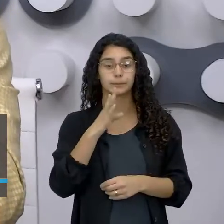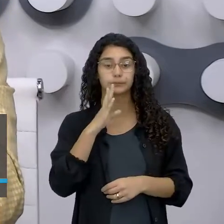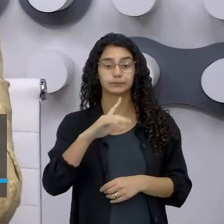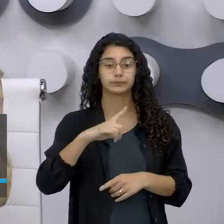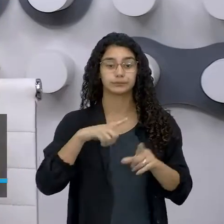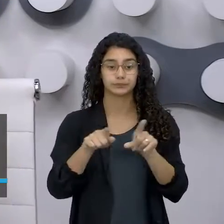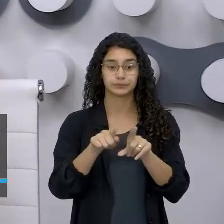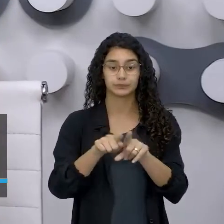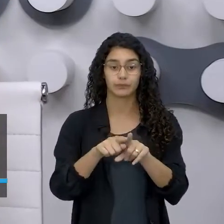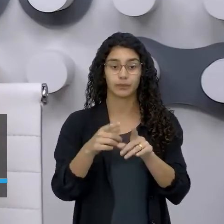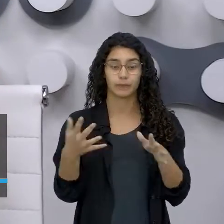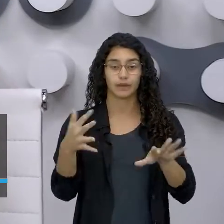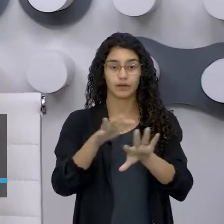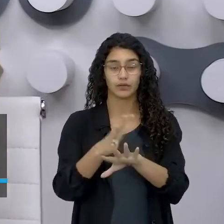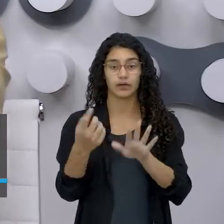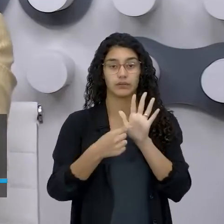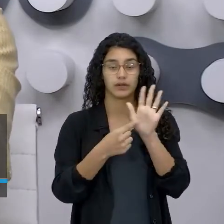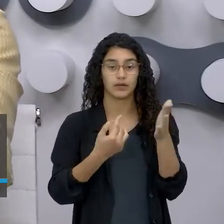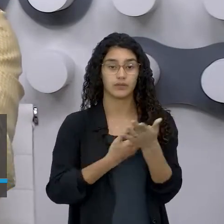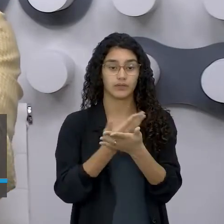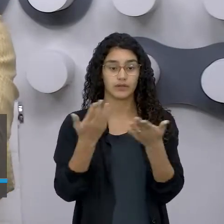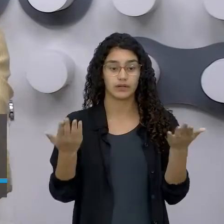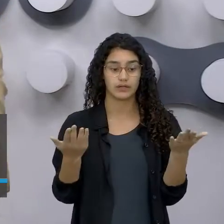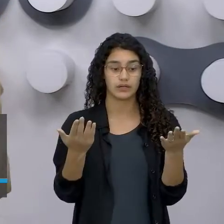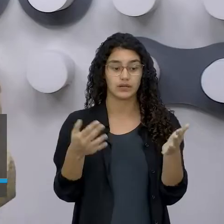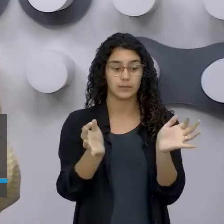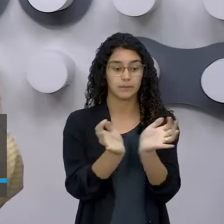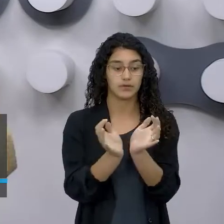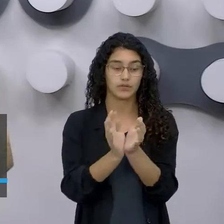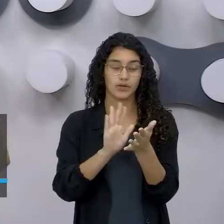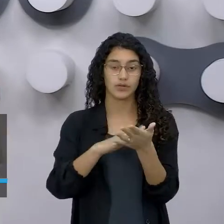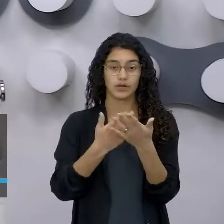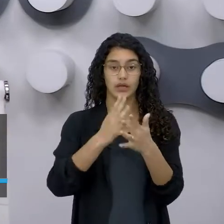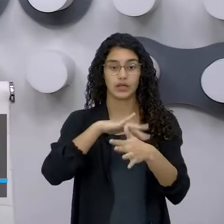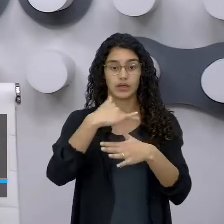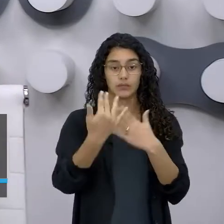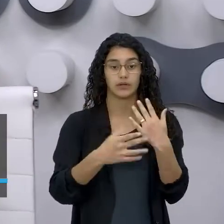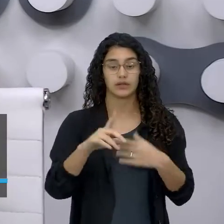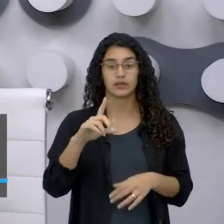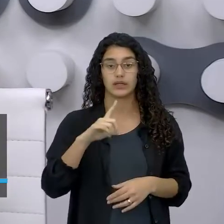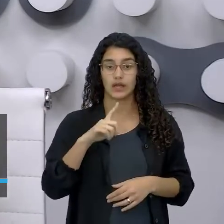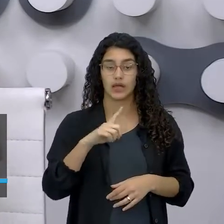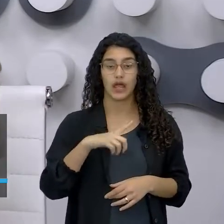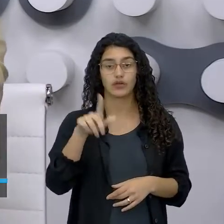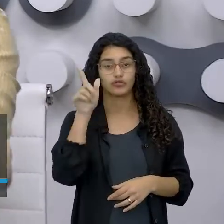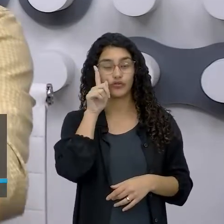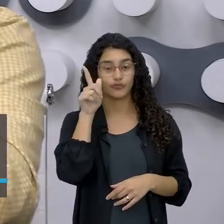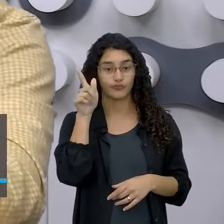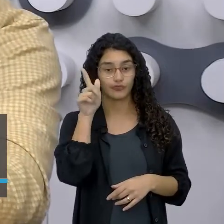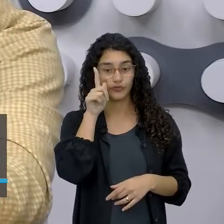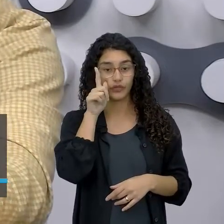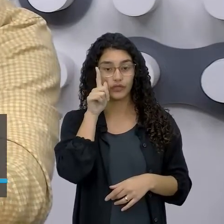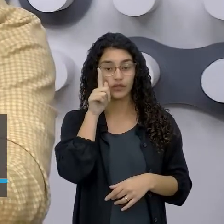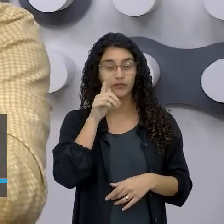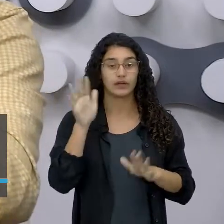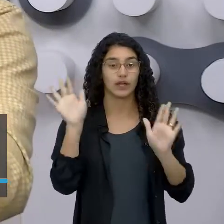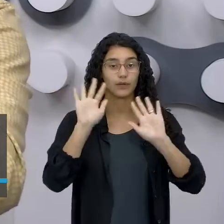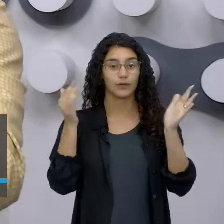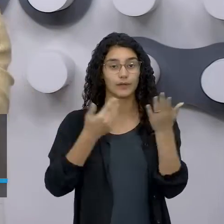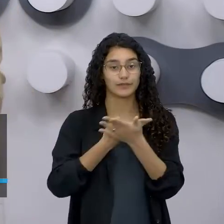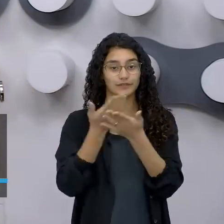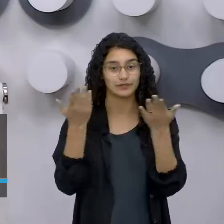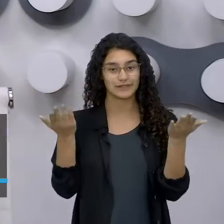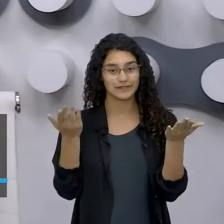de inclusão, queria apresentar para vocês a galerinha de Libra. Nós temos a Giovana, vai dar um oizão